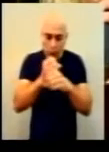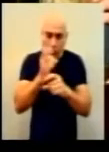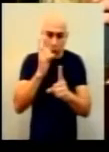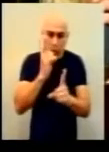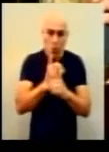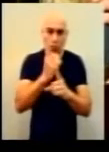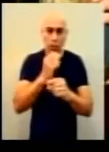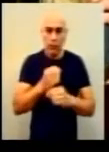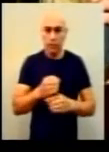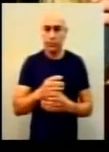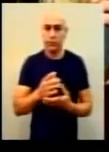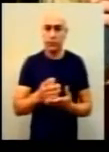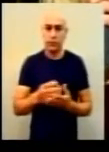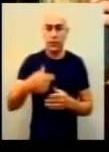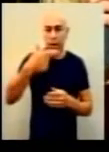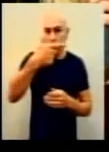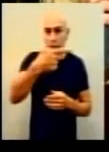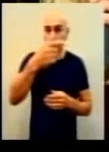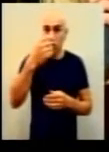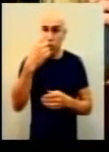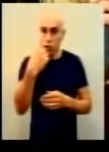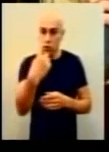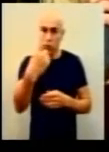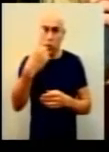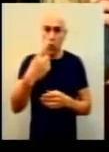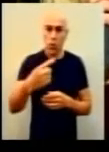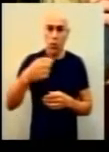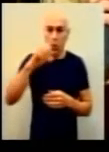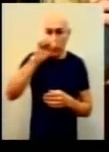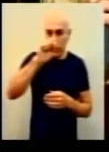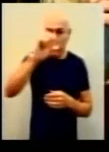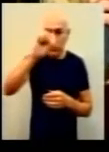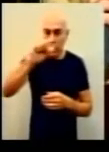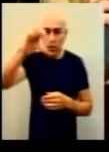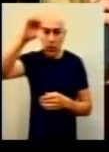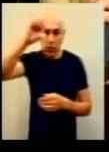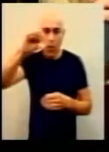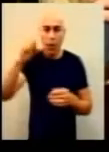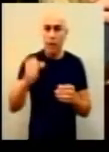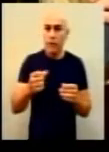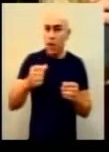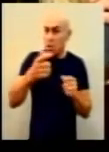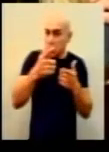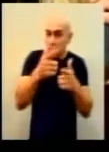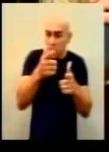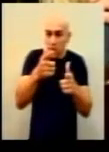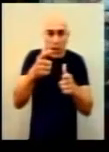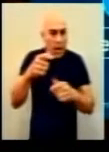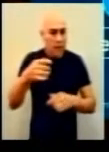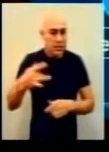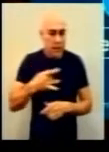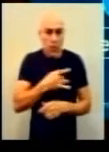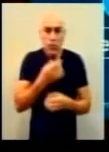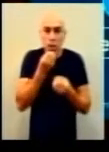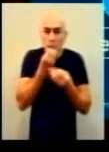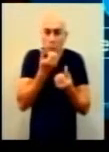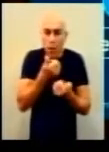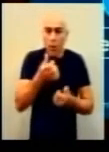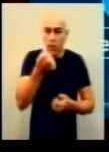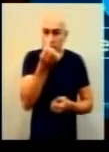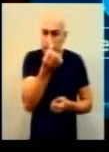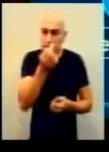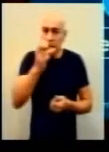Desses testados, nós temos 21.889 casos negativos e 6.552